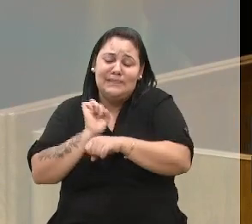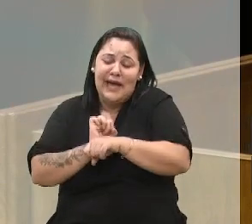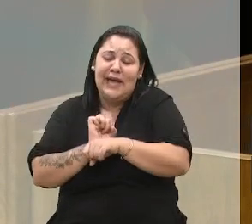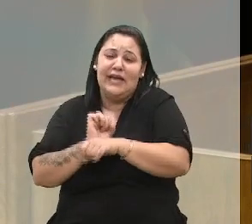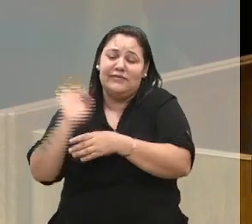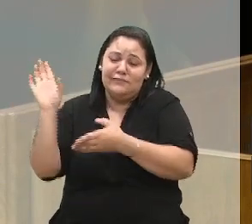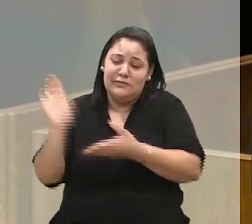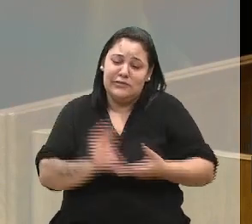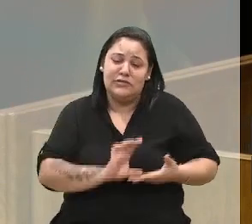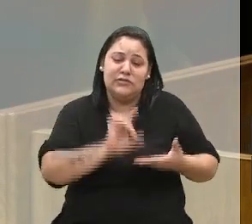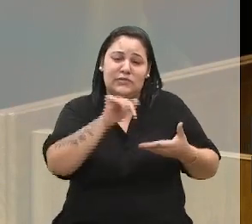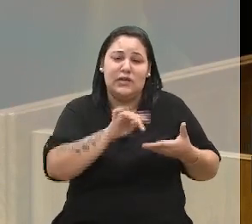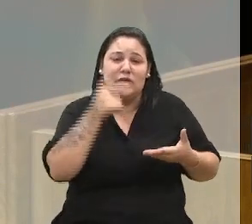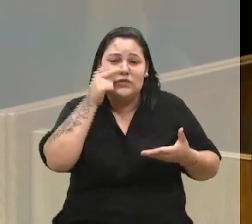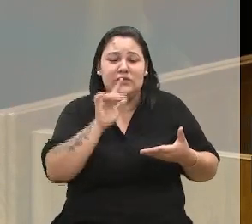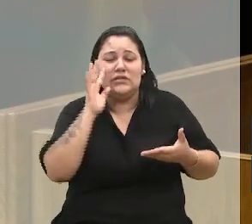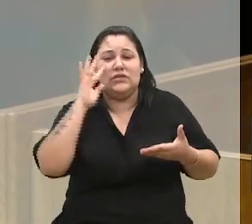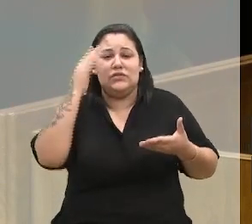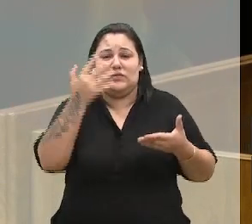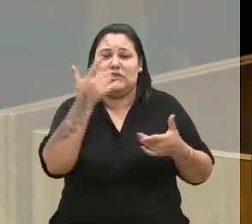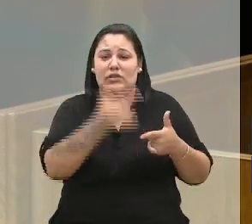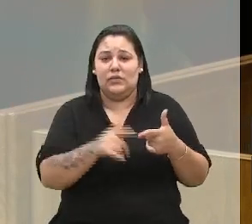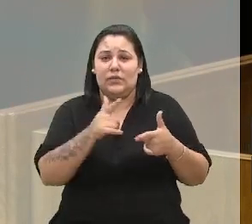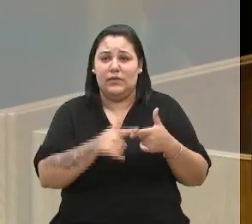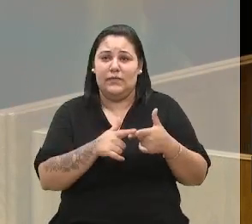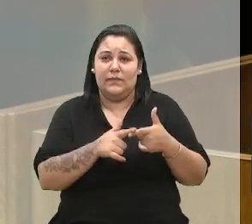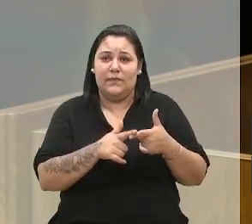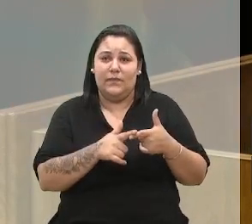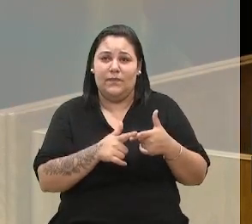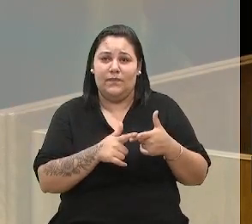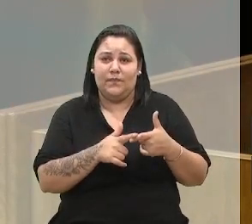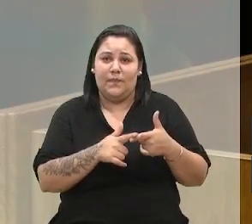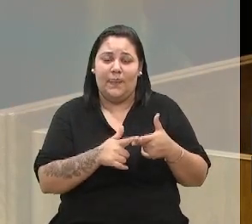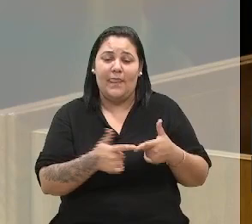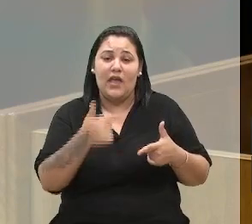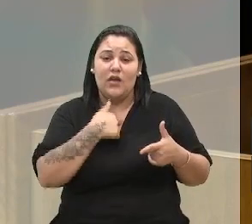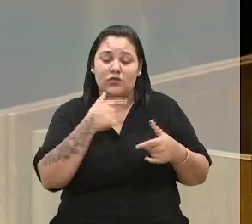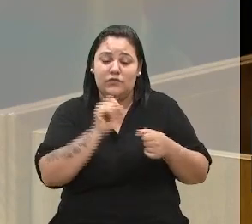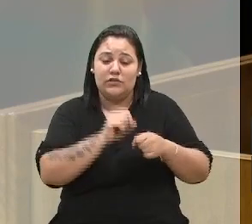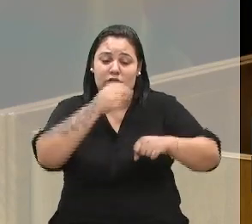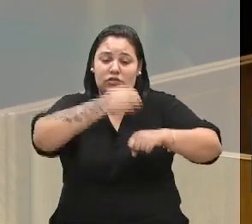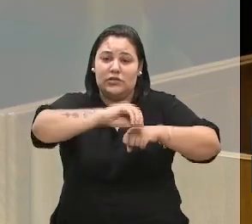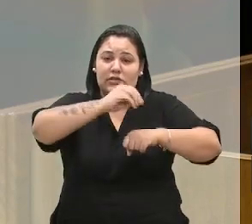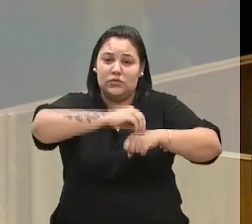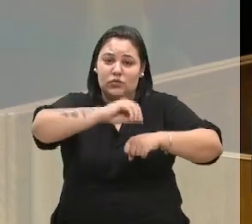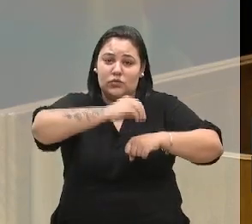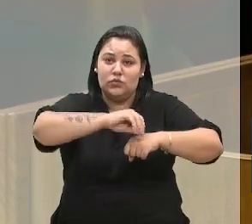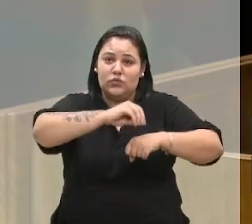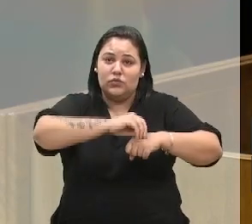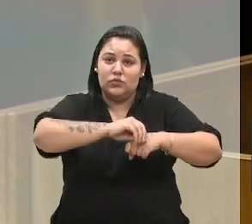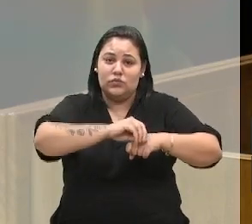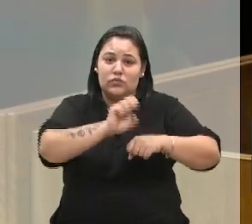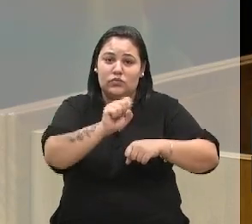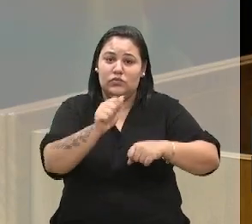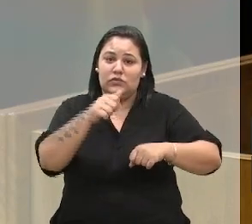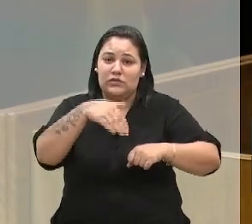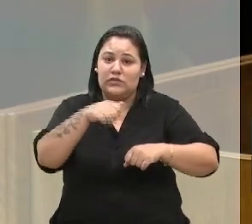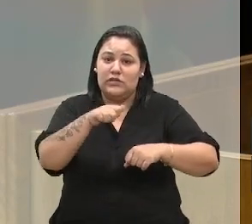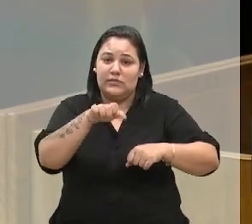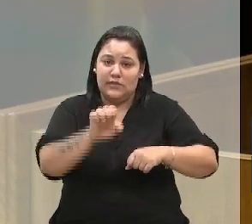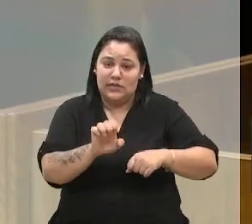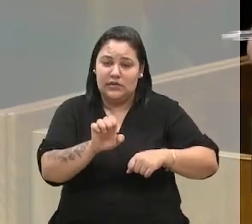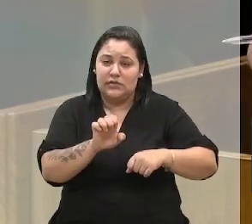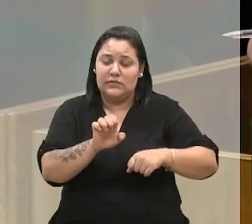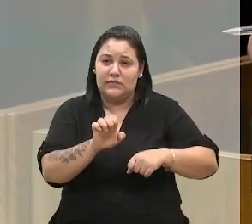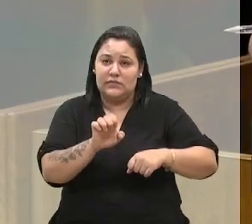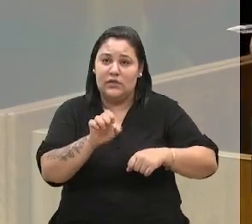recursos para nós resolvermos os problemas dos alagamentos. Eu estou fazendo indicação para o Samay,